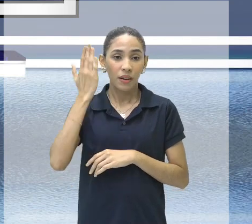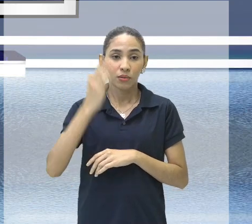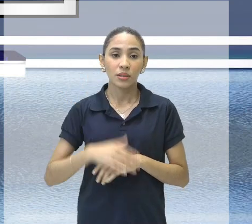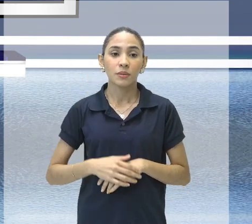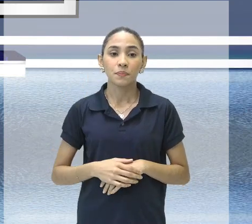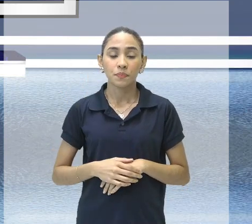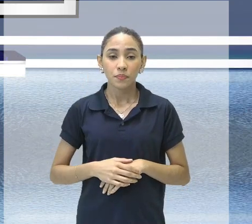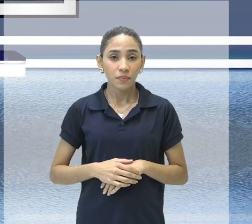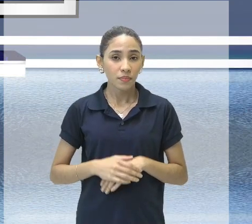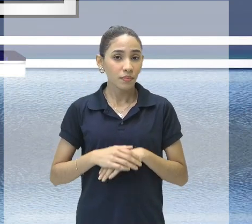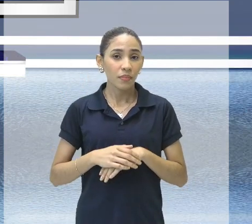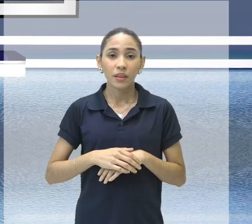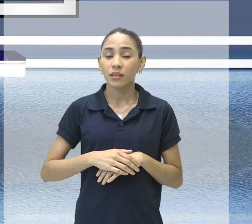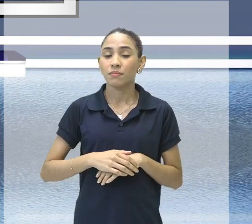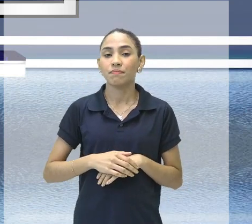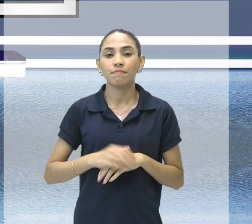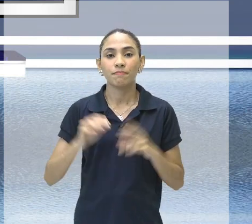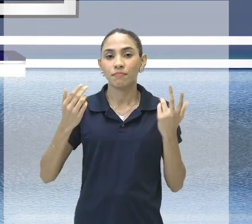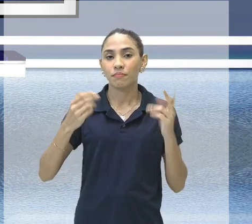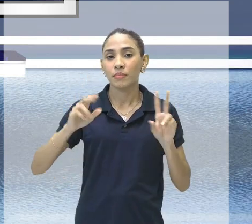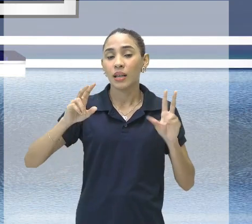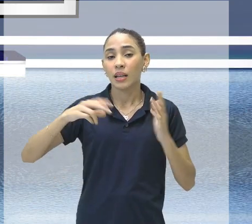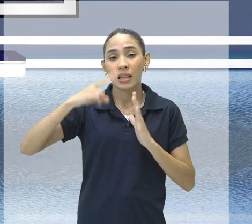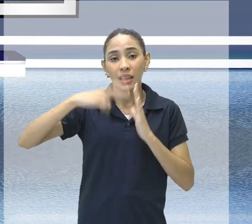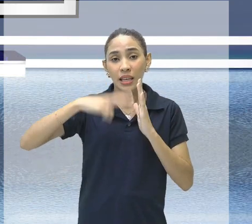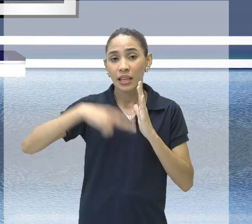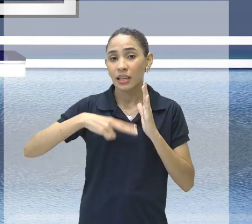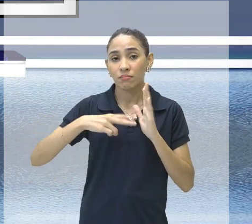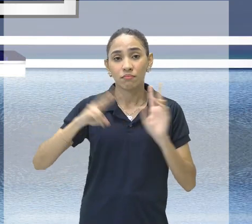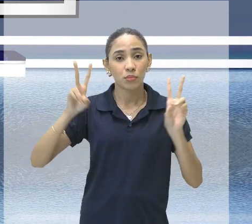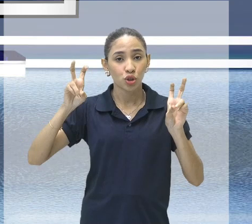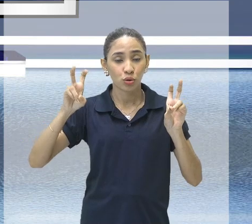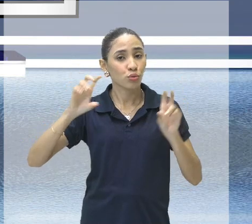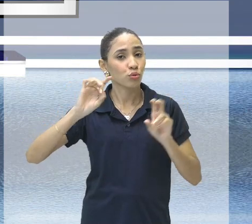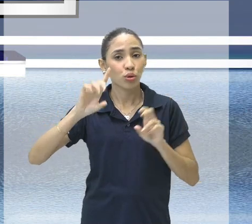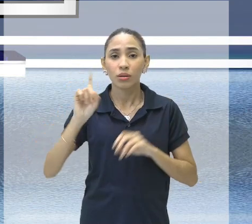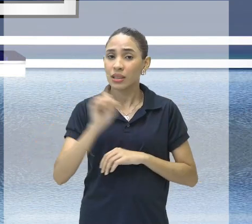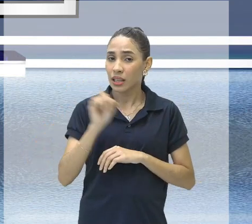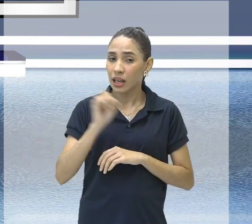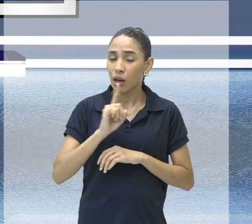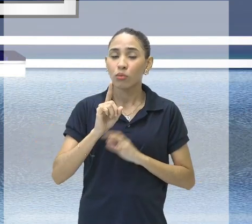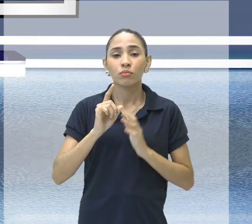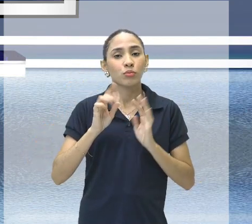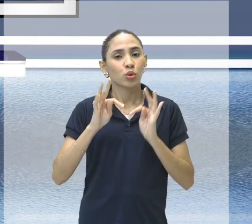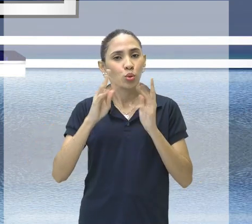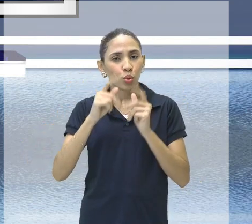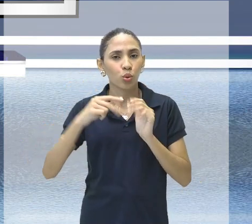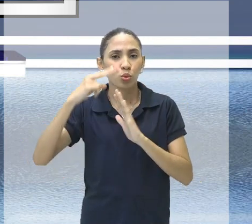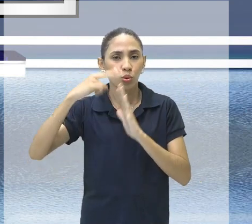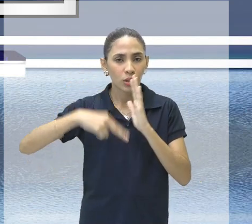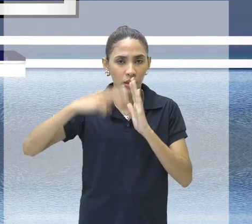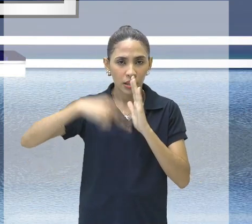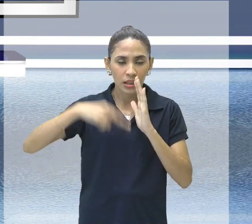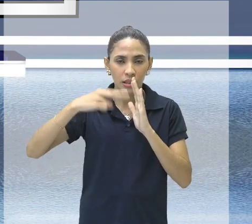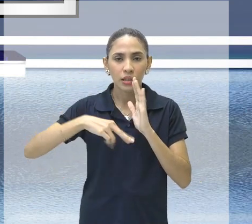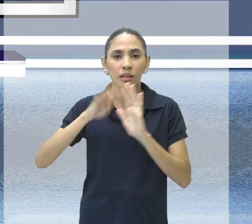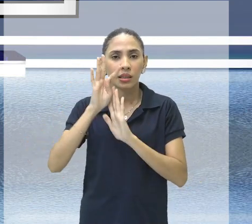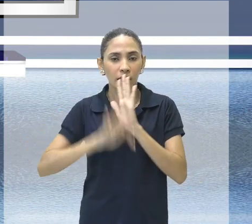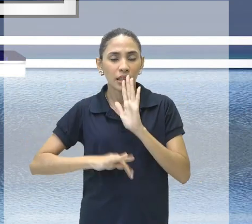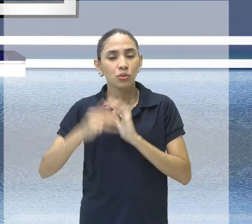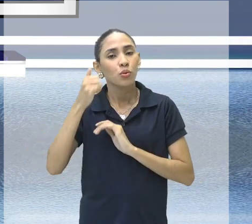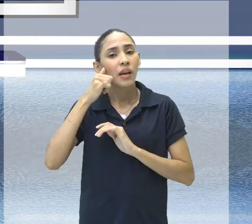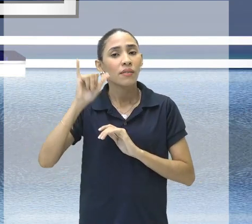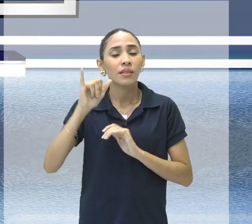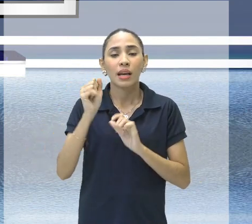falsa. Então não leia somente o título, observem, né? Leia o texto todo, o texto completo, para evitar compartilhar